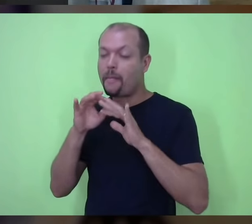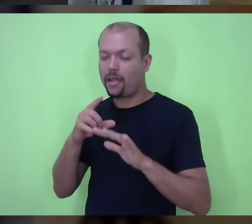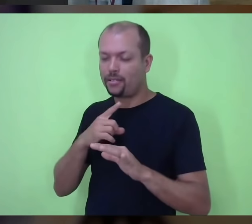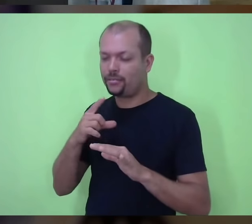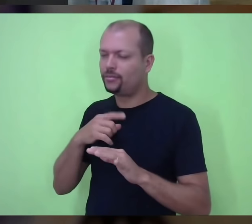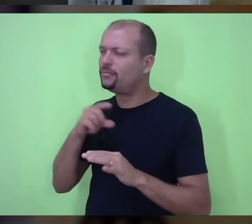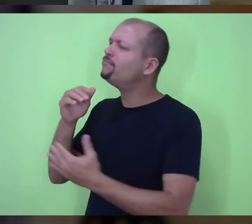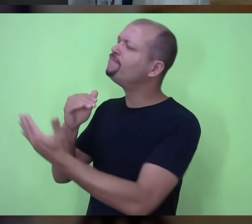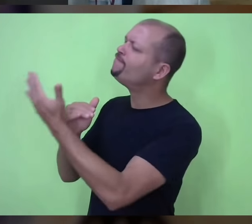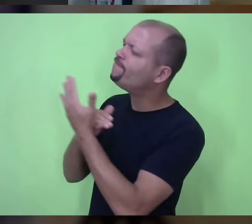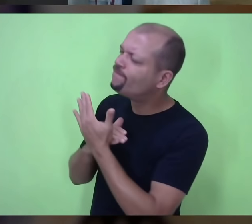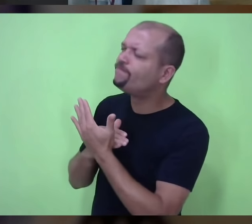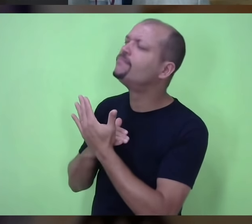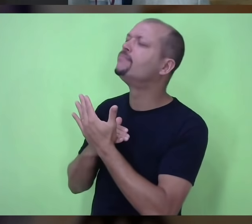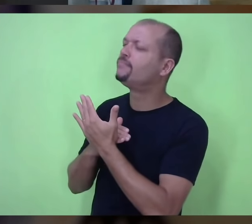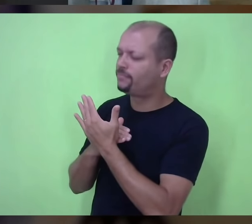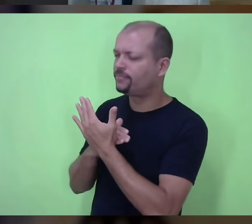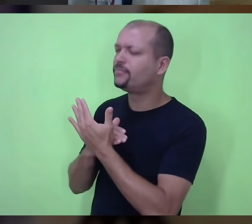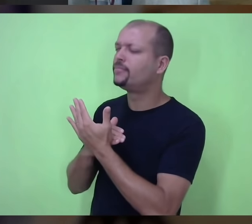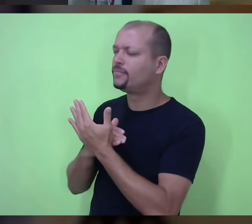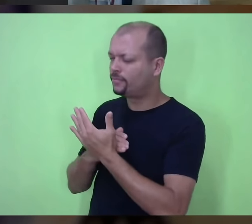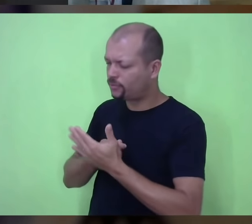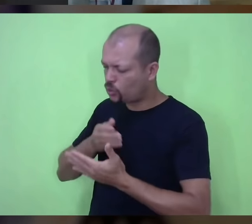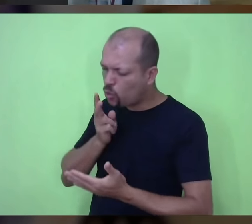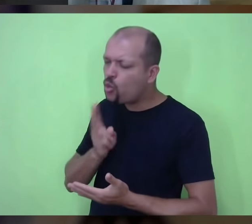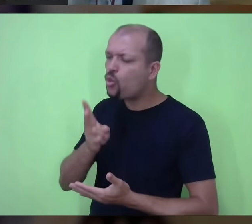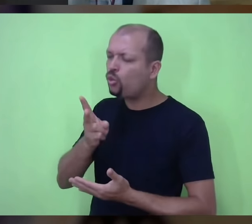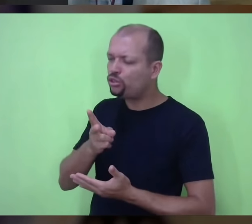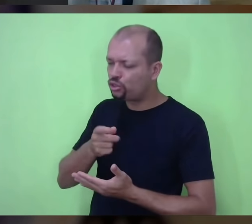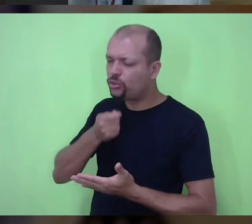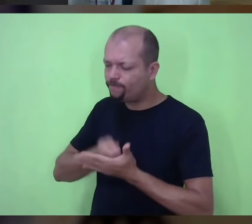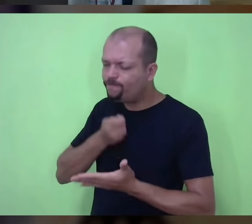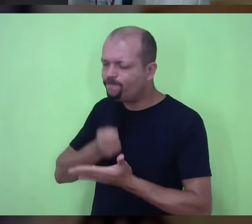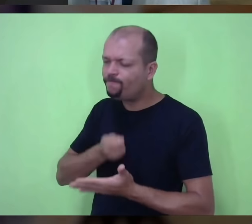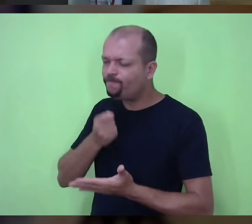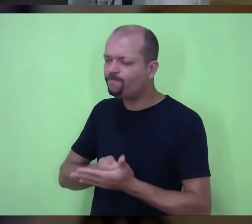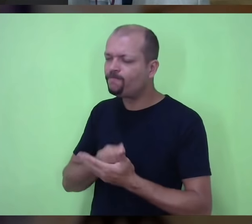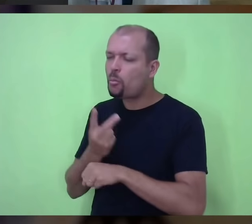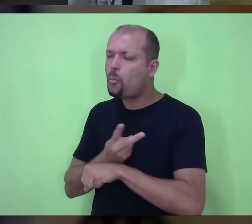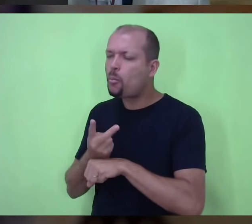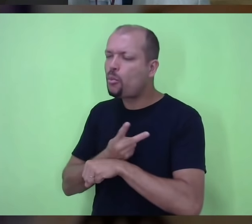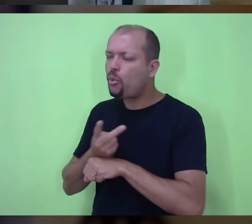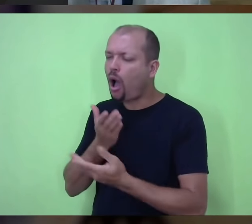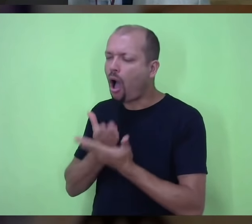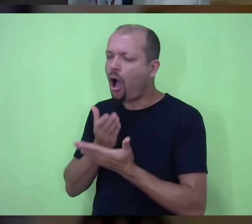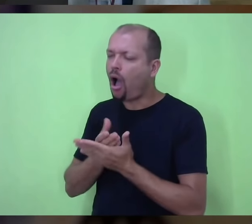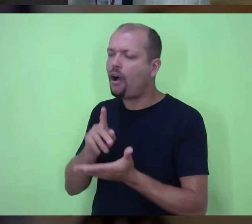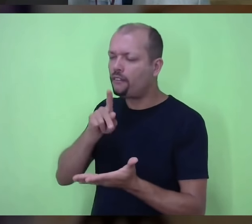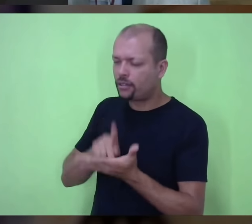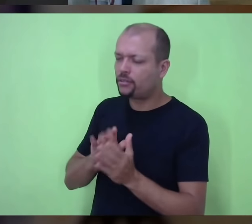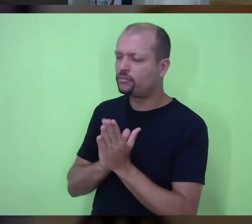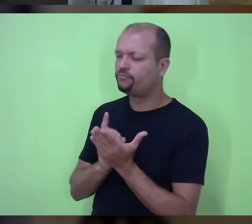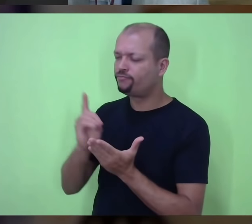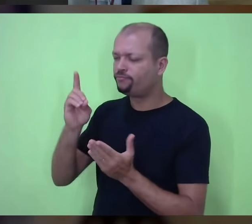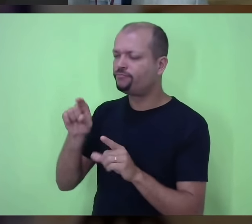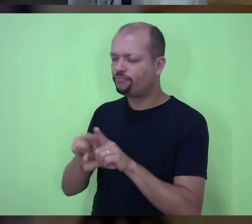Que o Senhor nos ajude a ter intensidade em nossa busca pela verdade, pela palavra de Deus, e